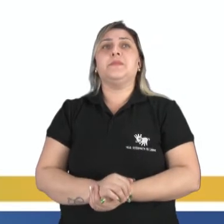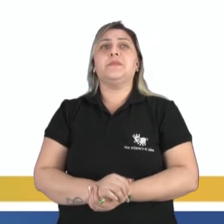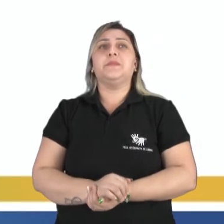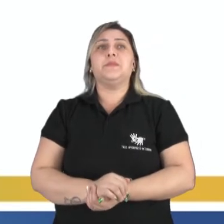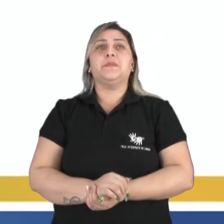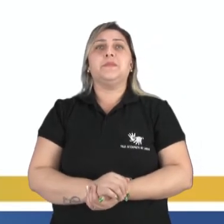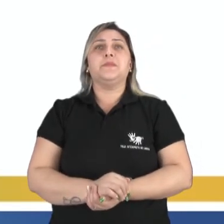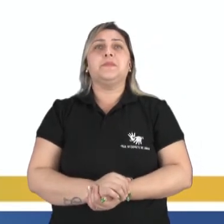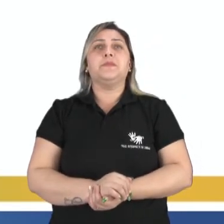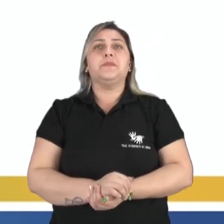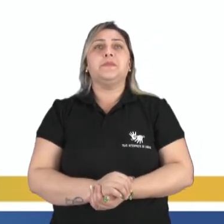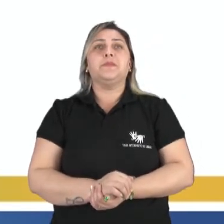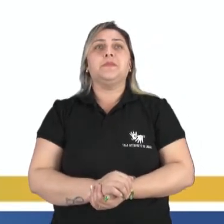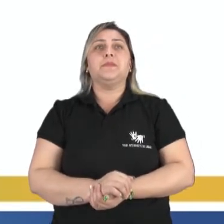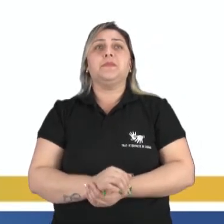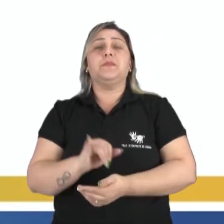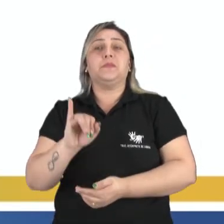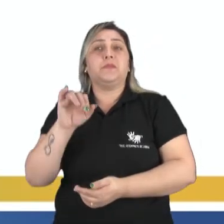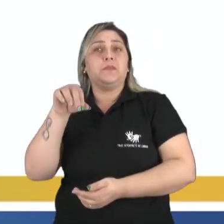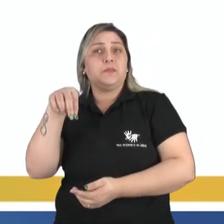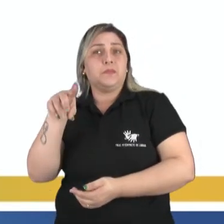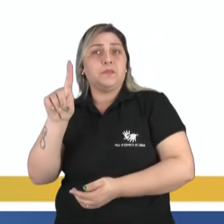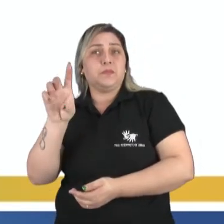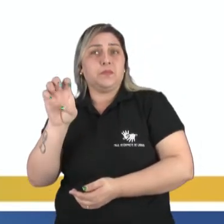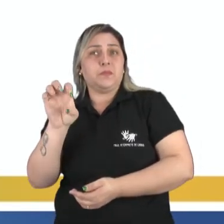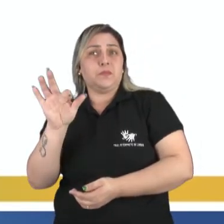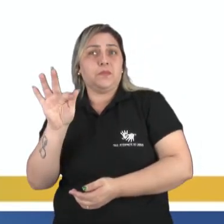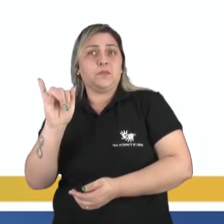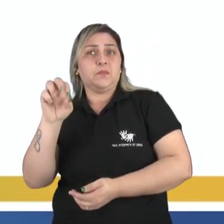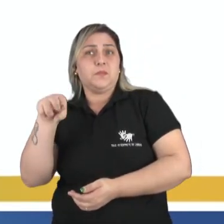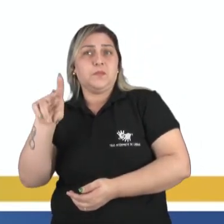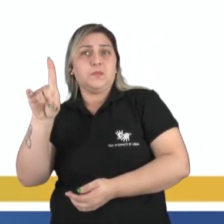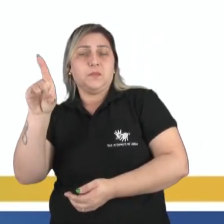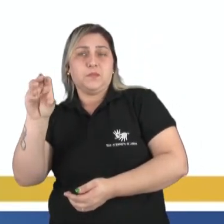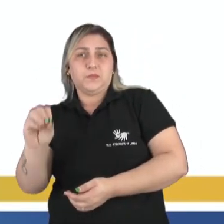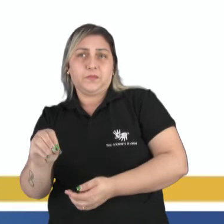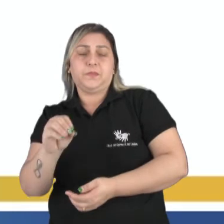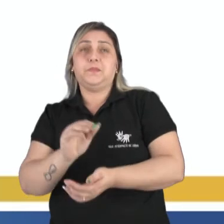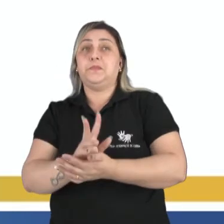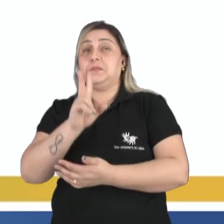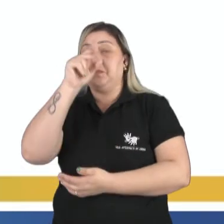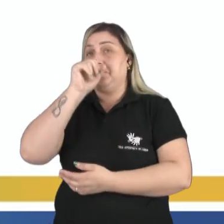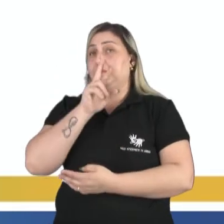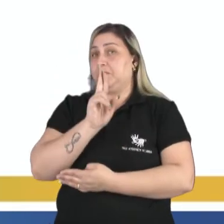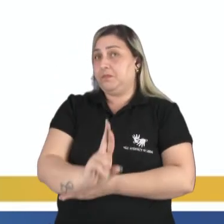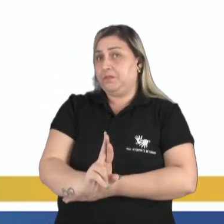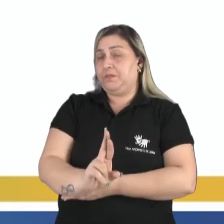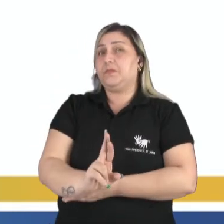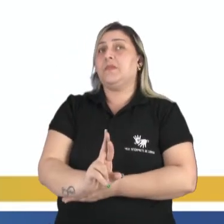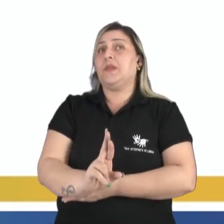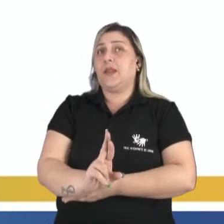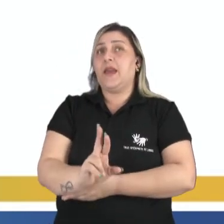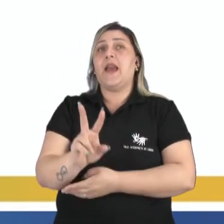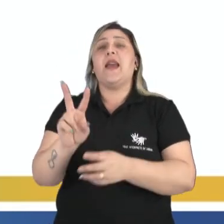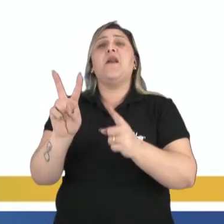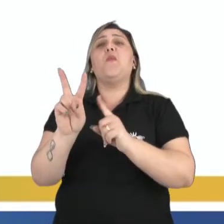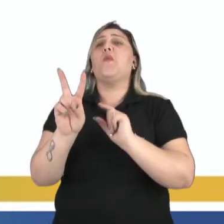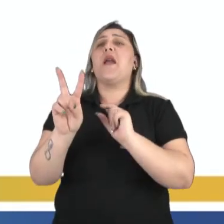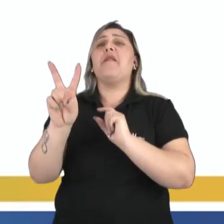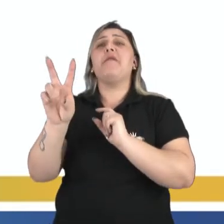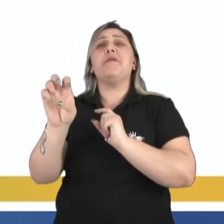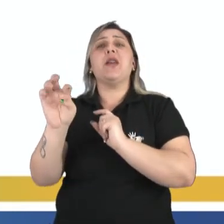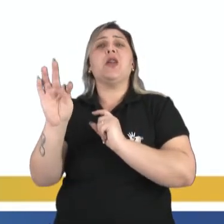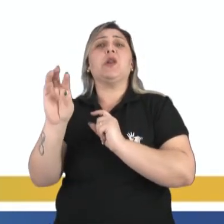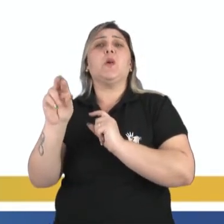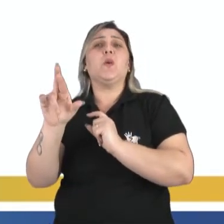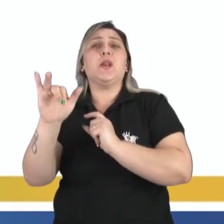alto da trajetória? Indefinido. Cara, a força resultante, ela é uma grandeza vetorial, então não